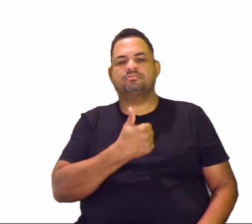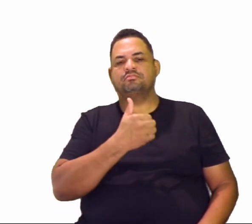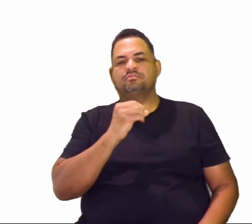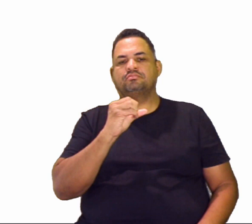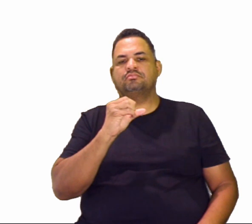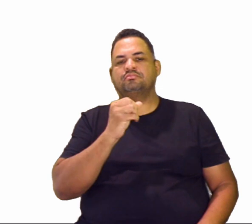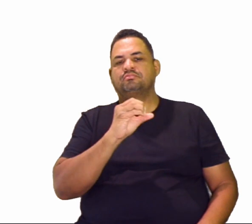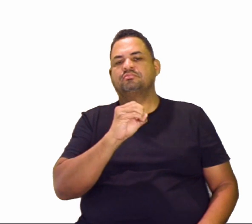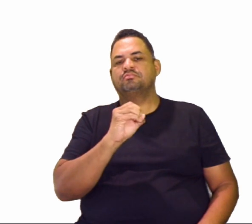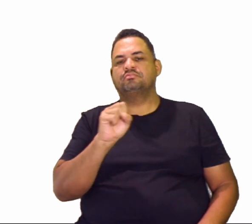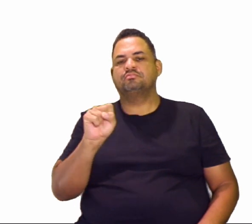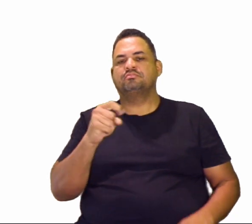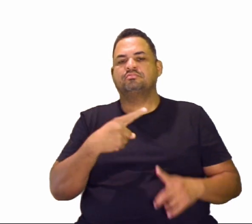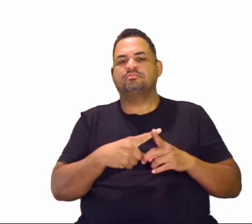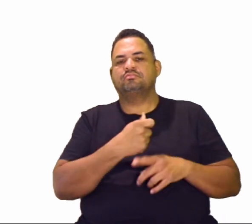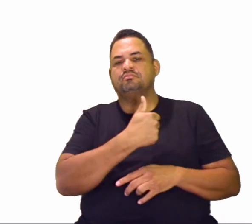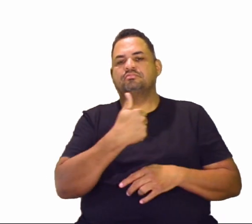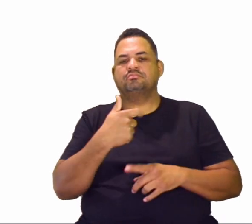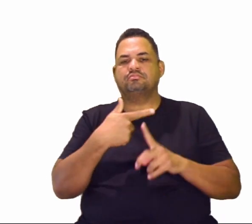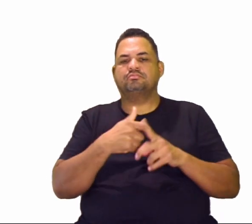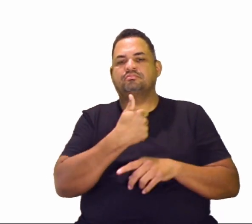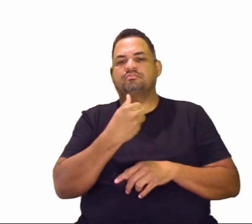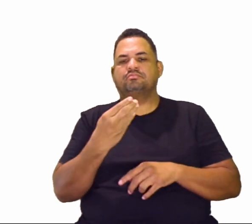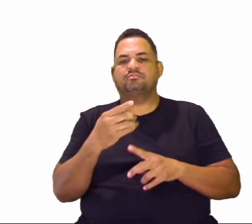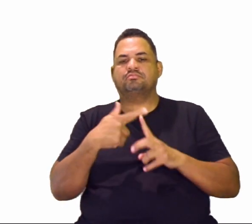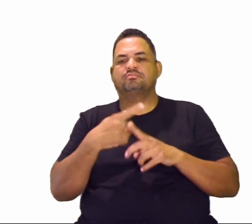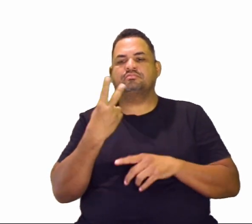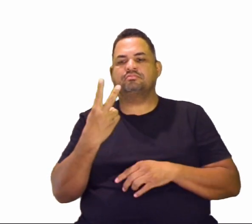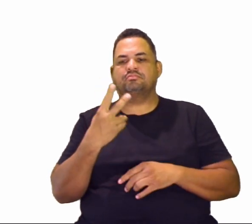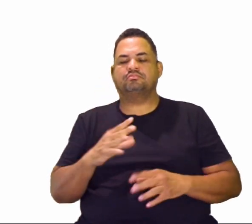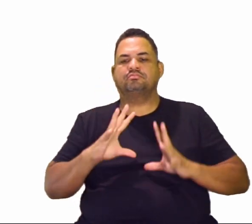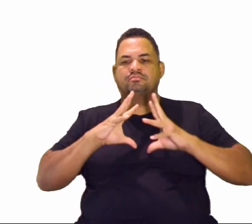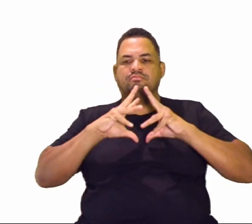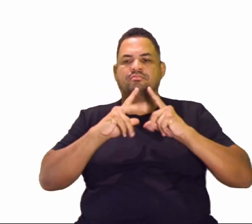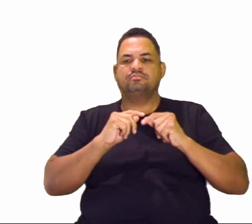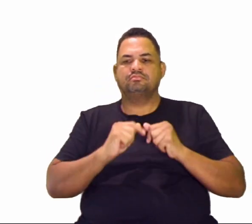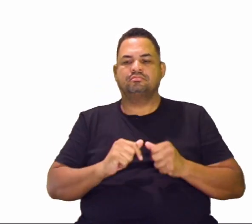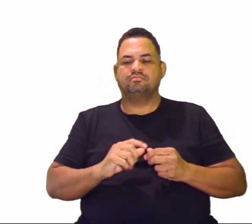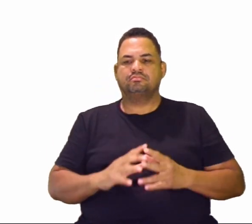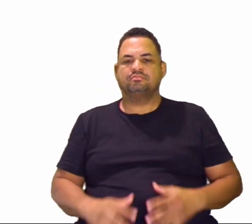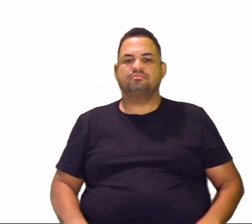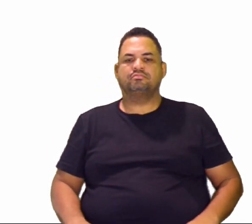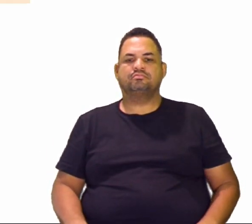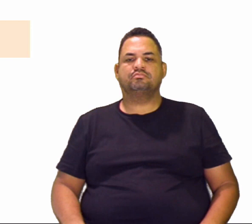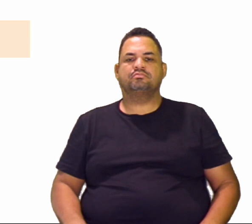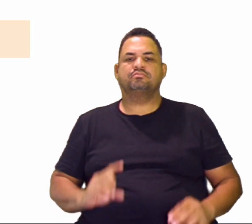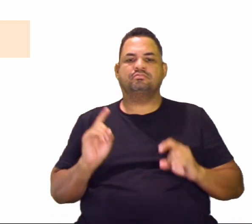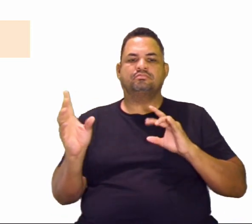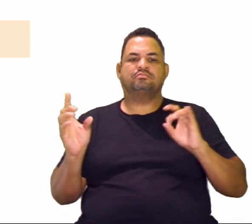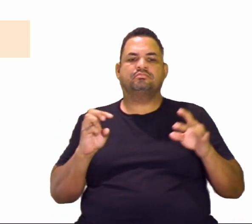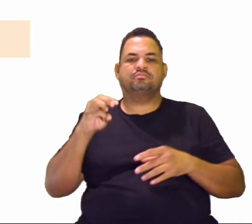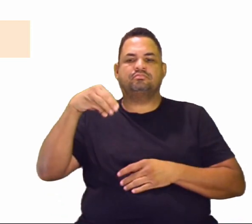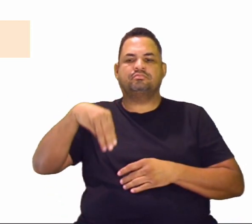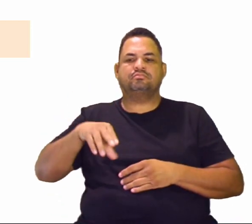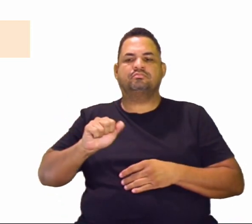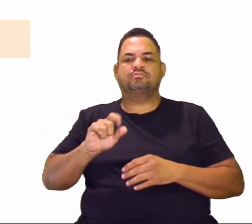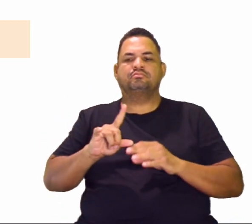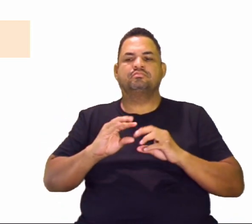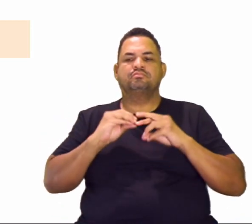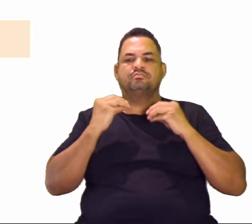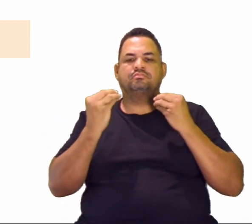108, mais 11, mais 14, mais 2, totalizando em cada mol desta